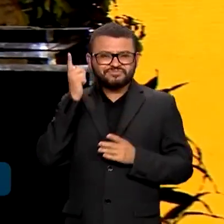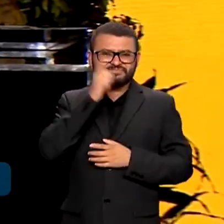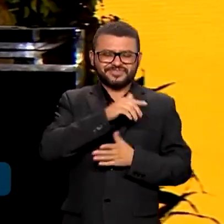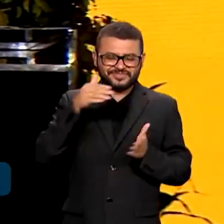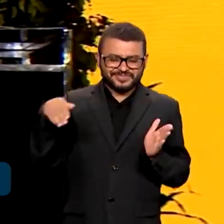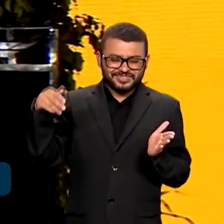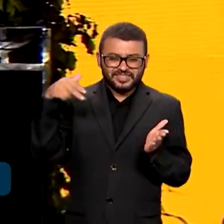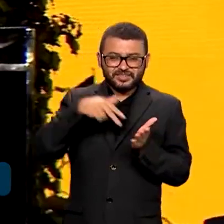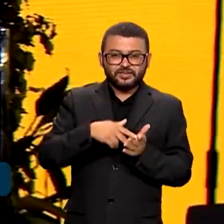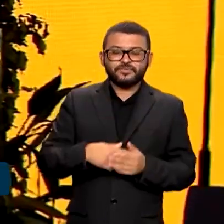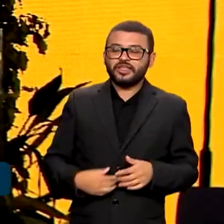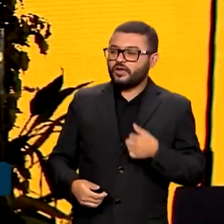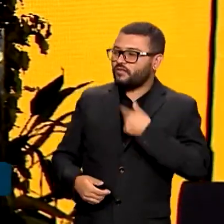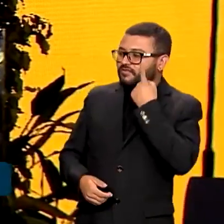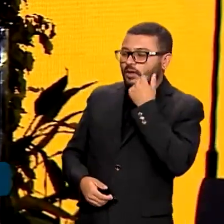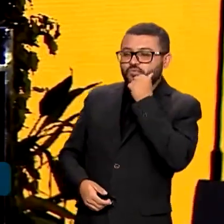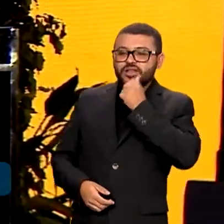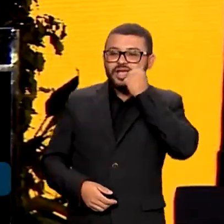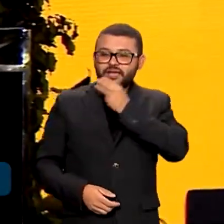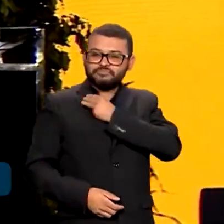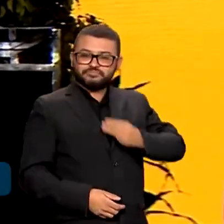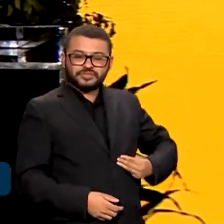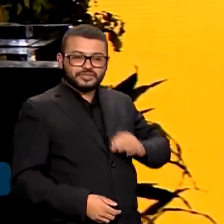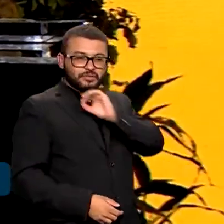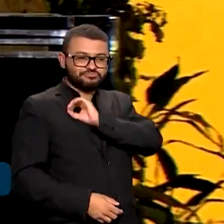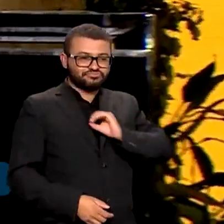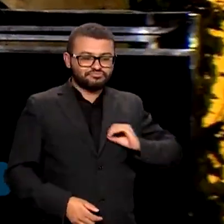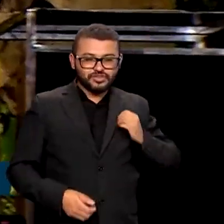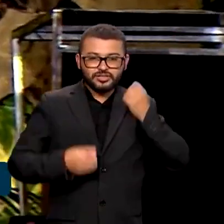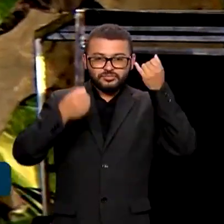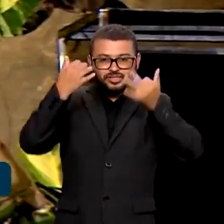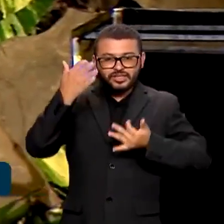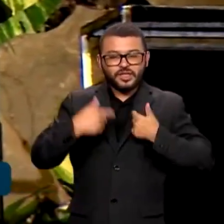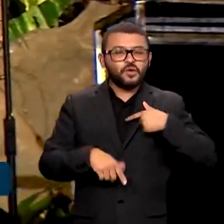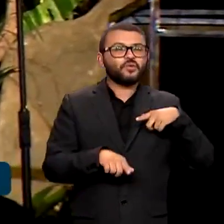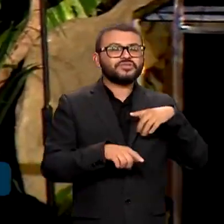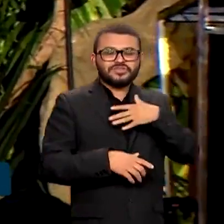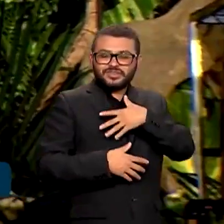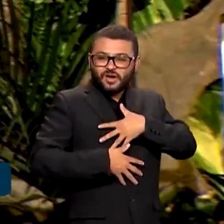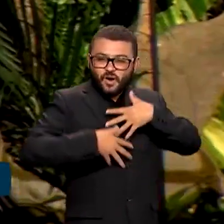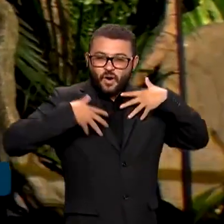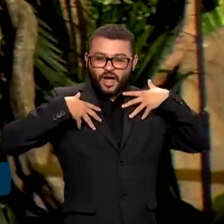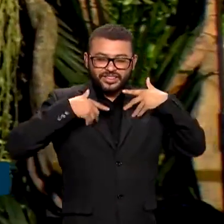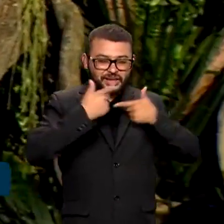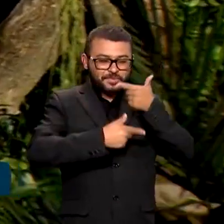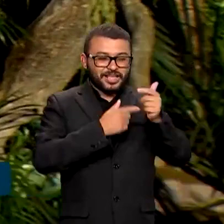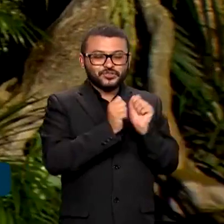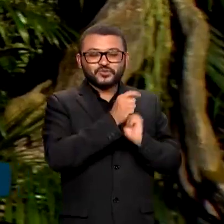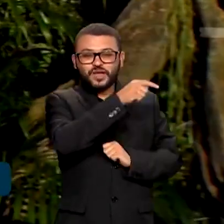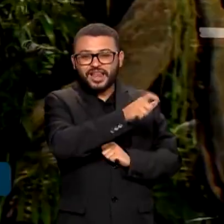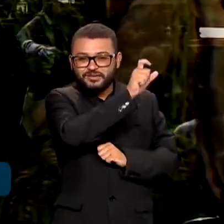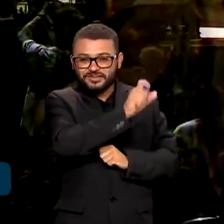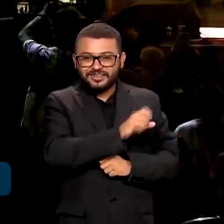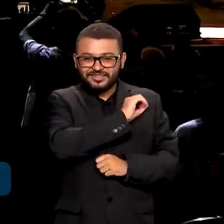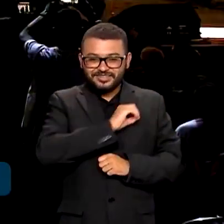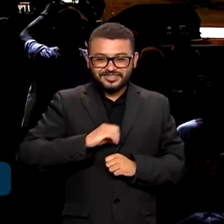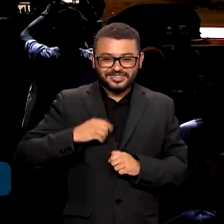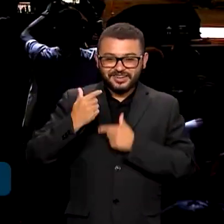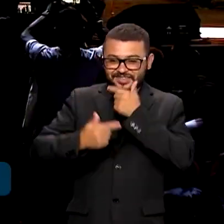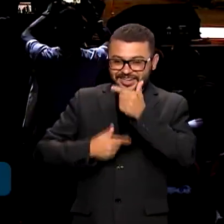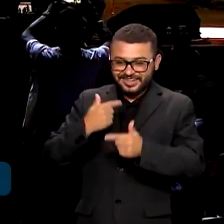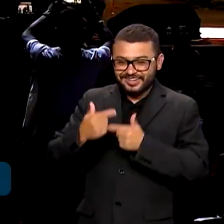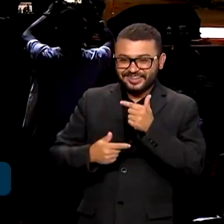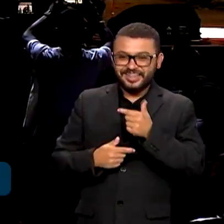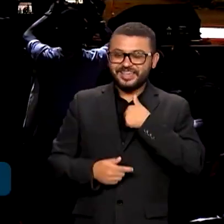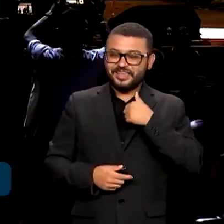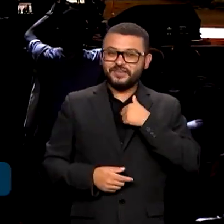eu estava vendo Marinda falando, e eu tive a honra de trabalhar com ela no primeiro governo do Lula. Eu fui